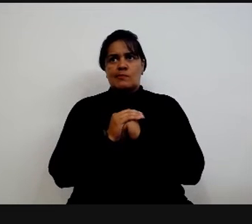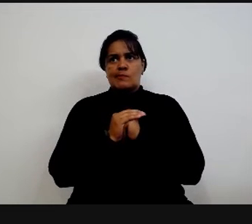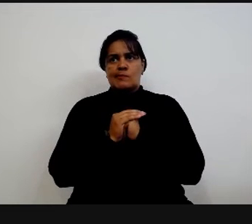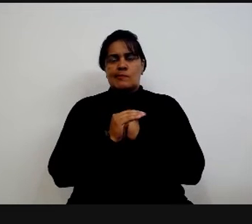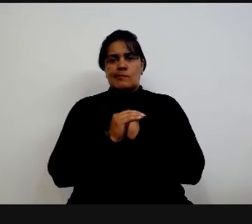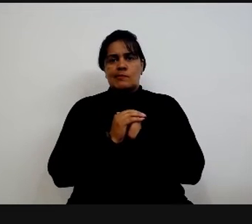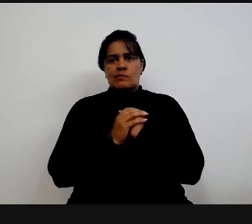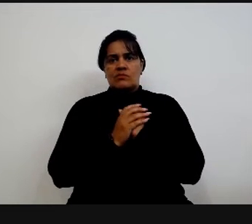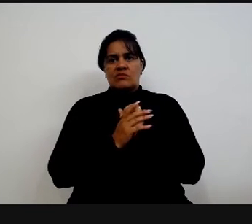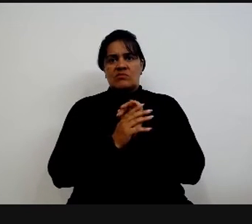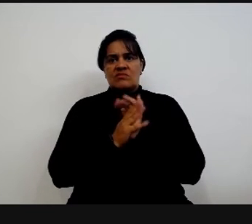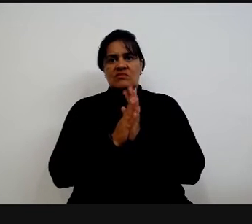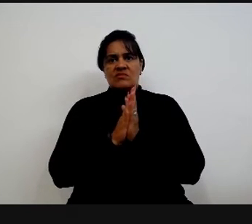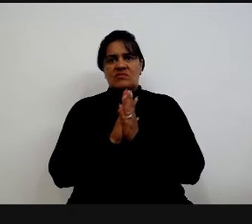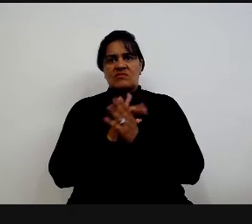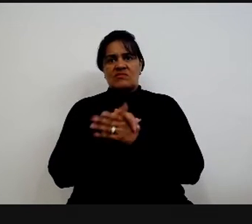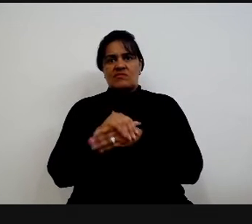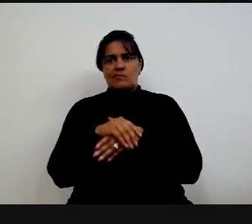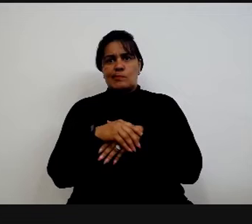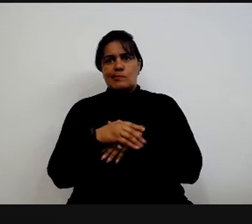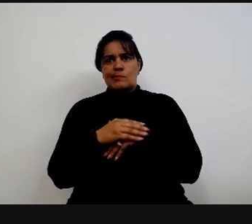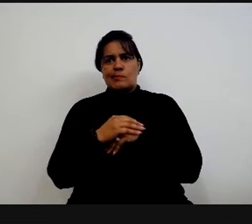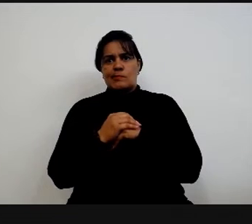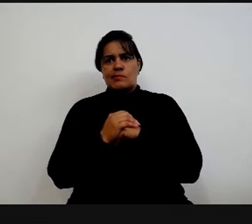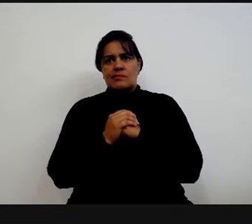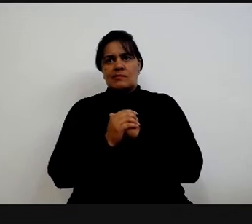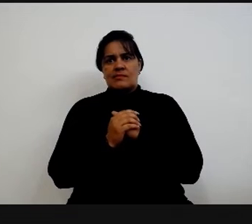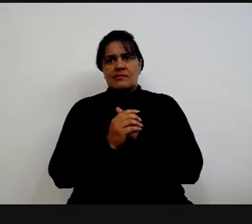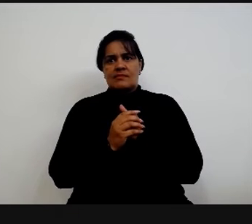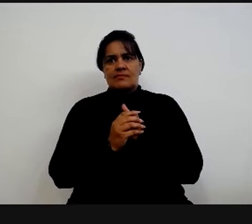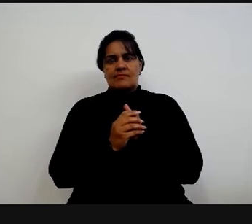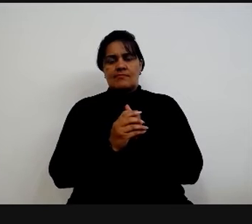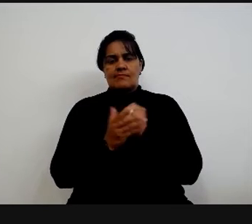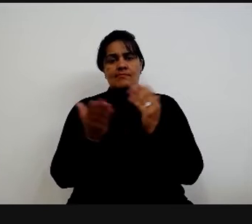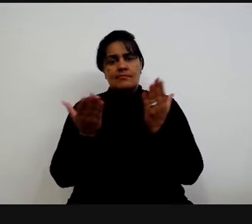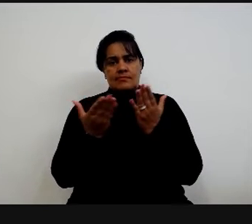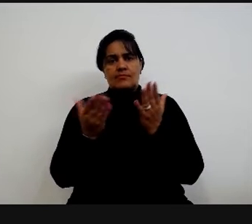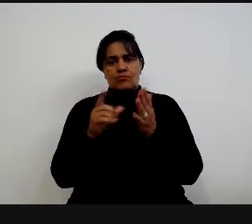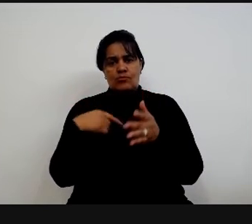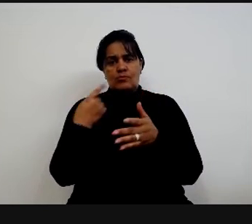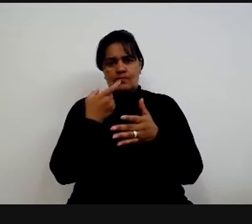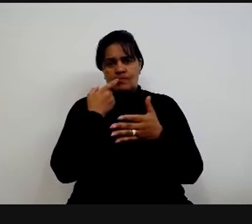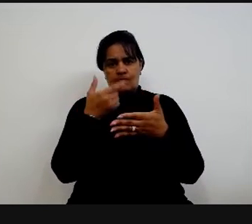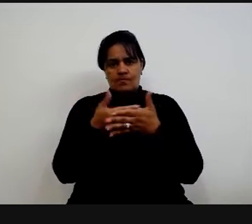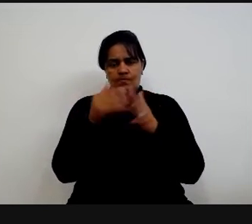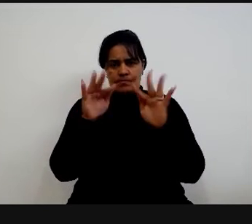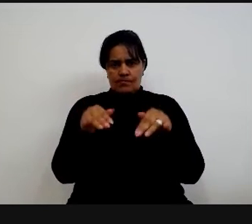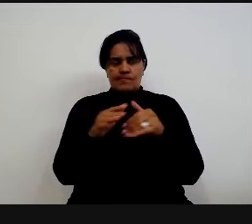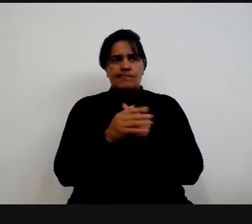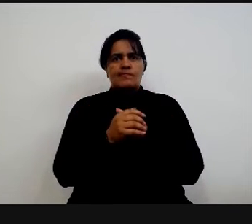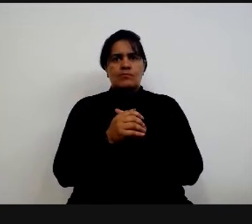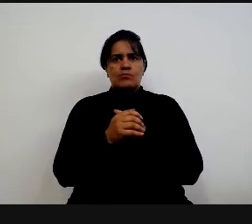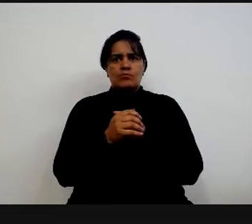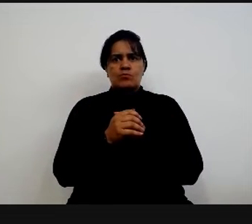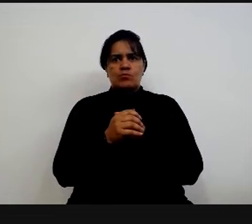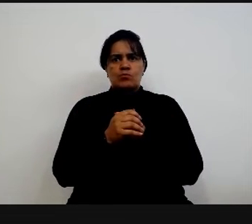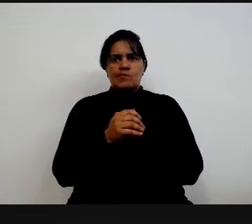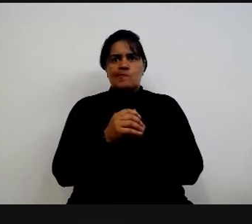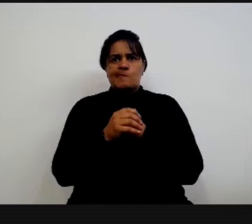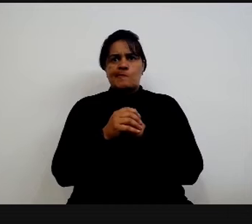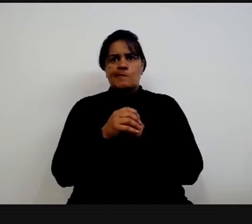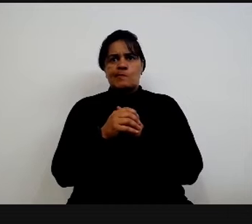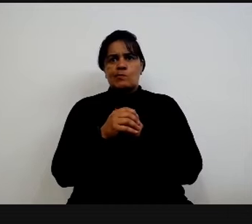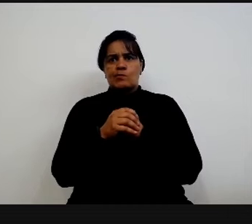fazer, nesses momentos finais da mesa, estamos caminhando aí para o término, as devidas